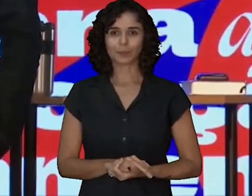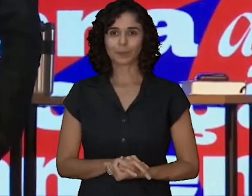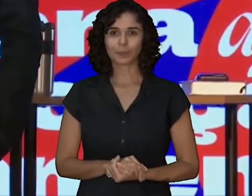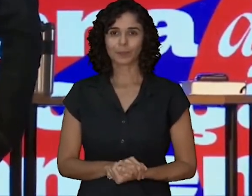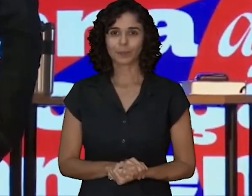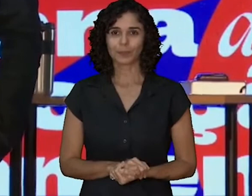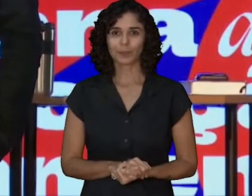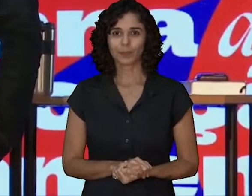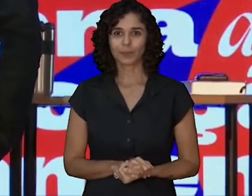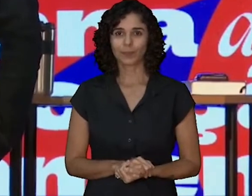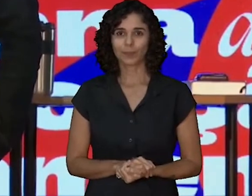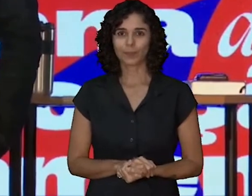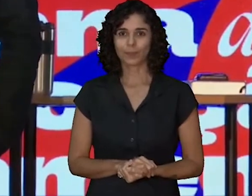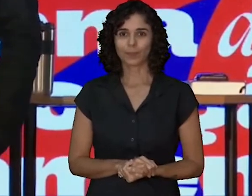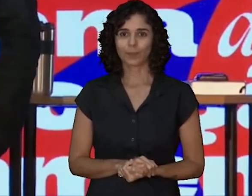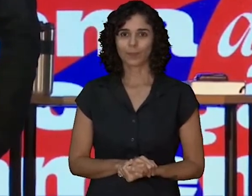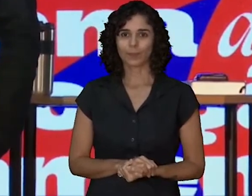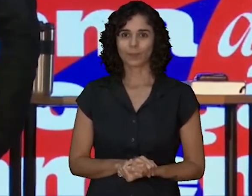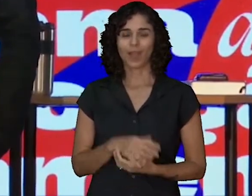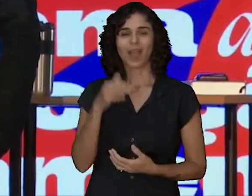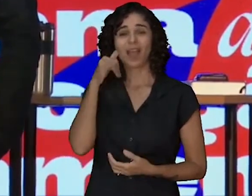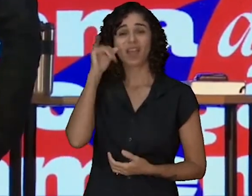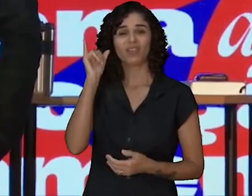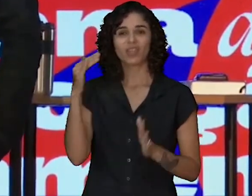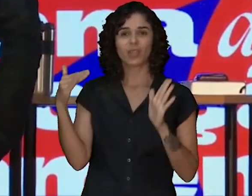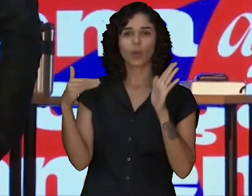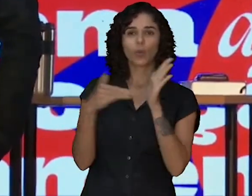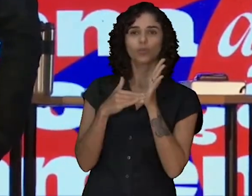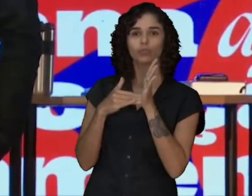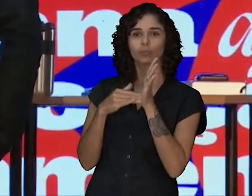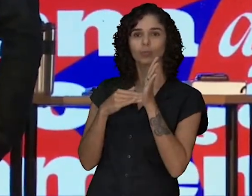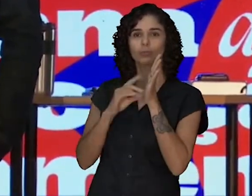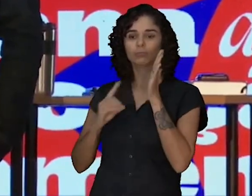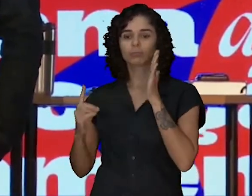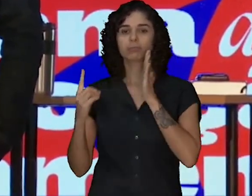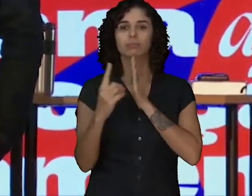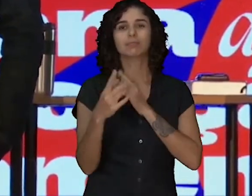Não seja o último a vir para frente.